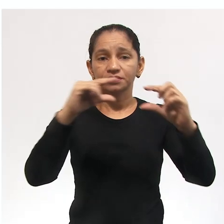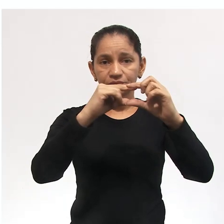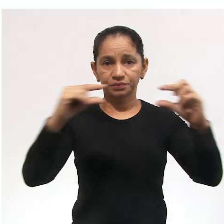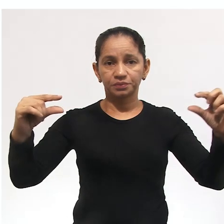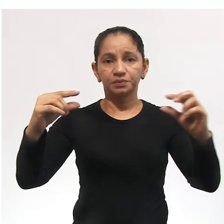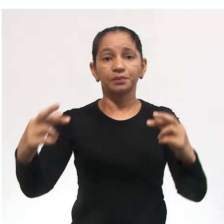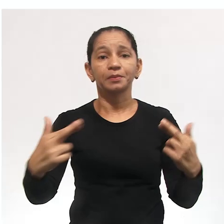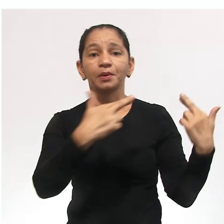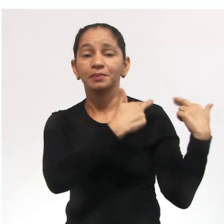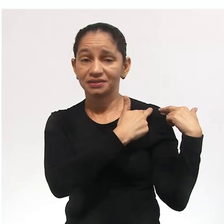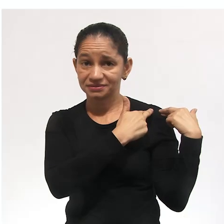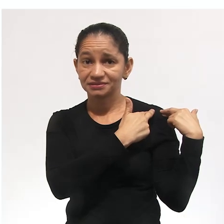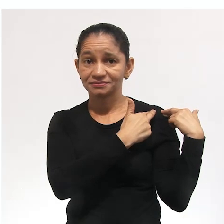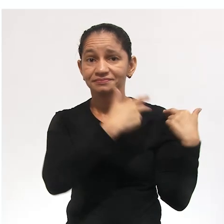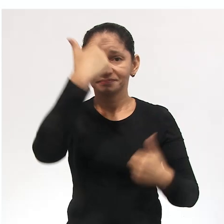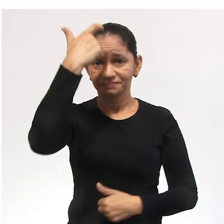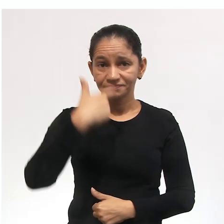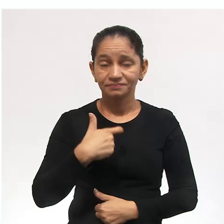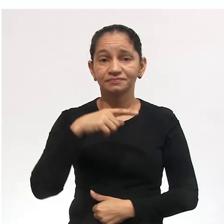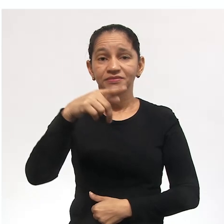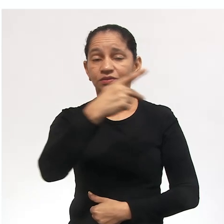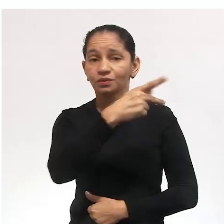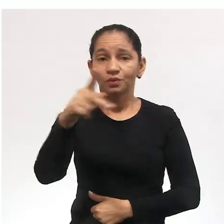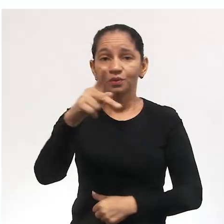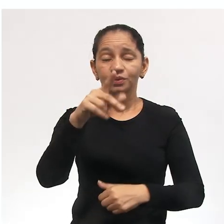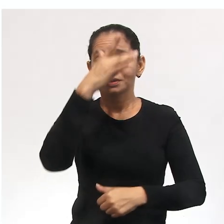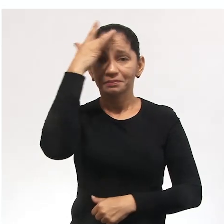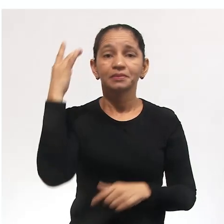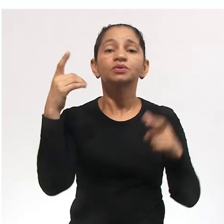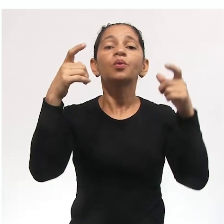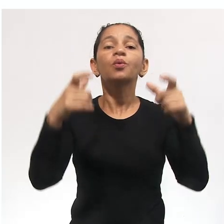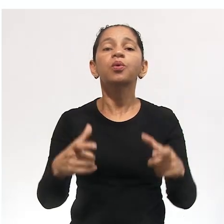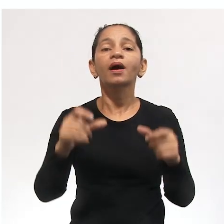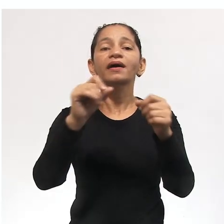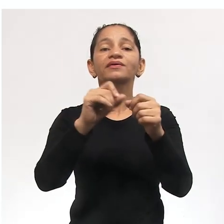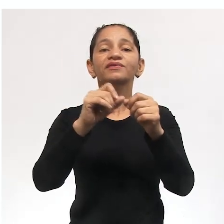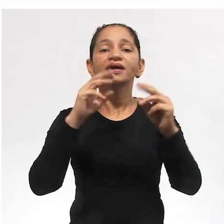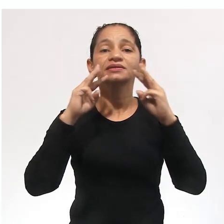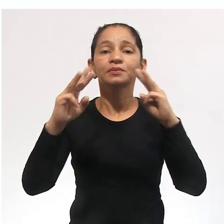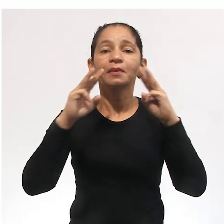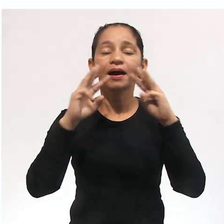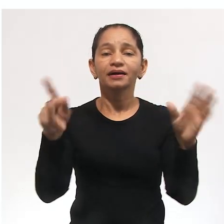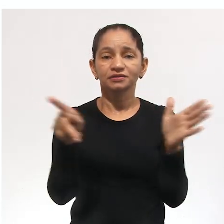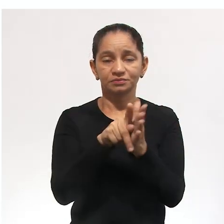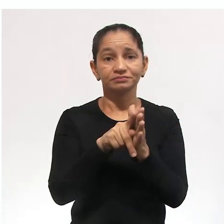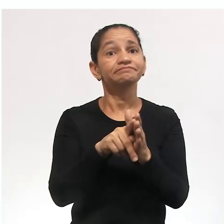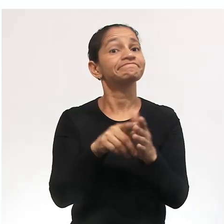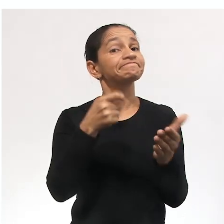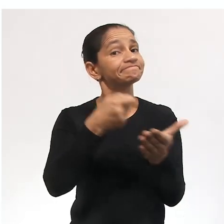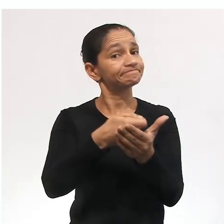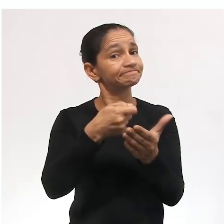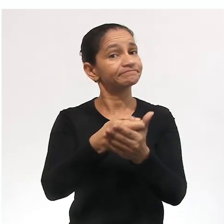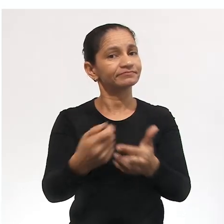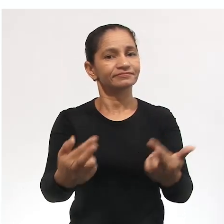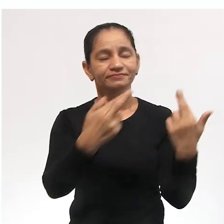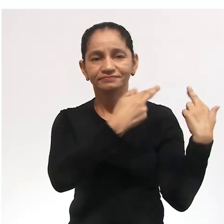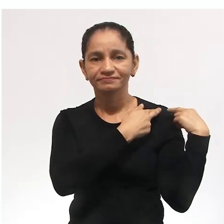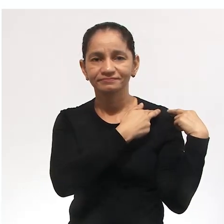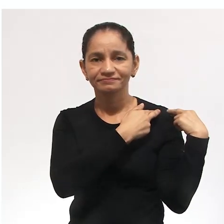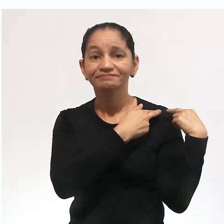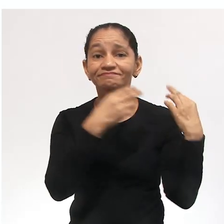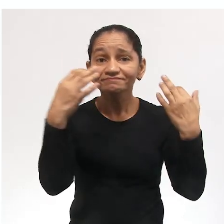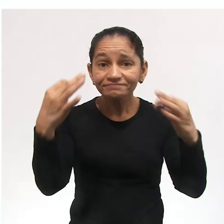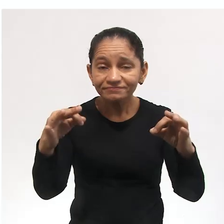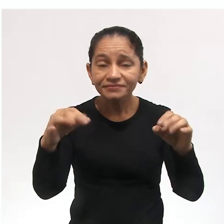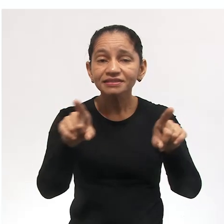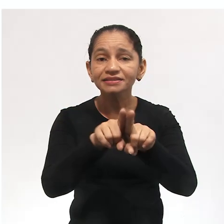com esse credor no valor de 5 mil. Legal? Então, obrigação de 5 mil e a gente